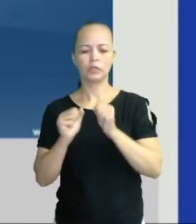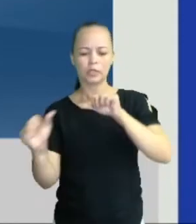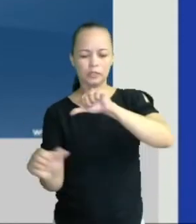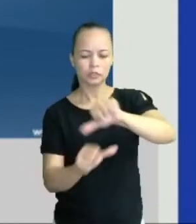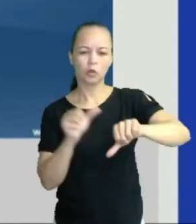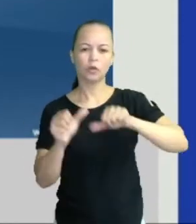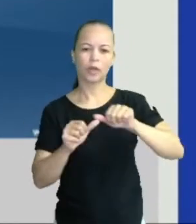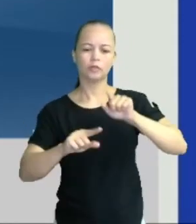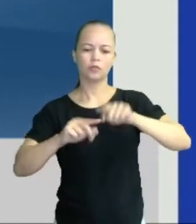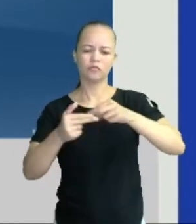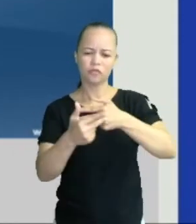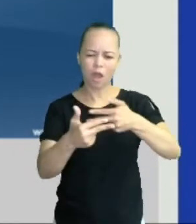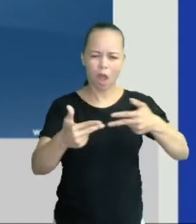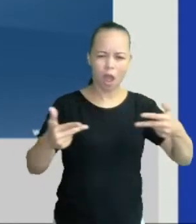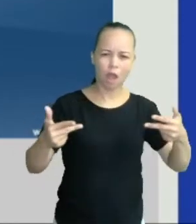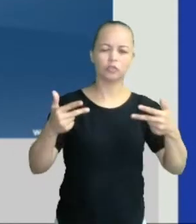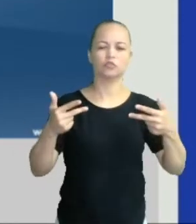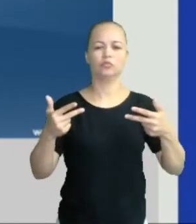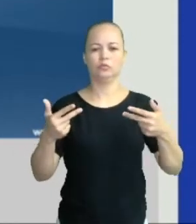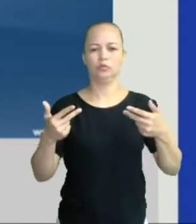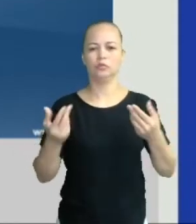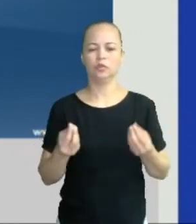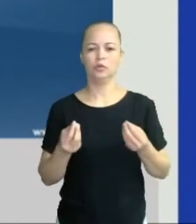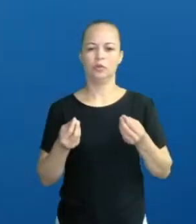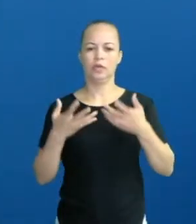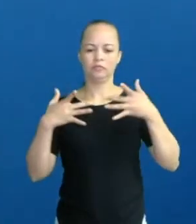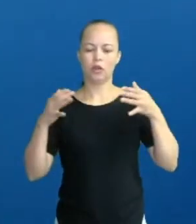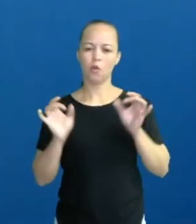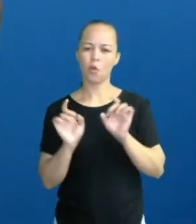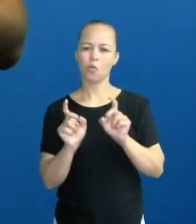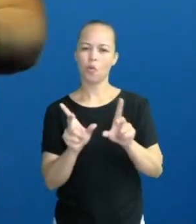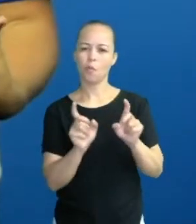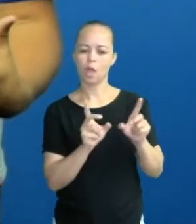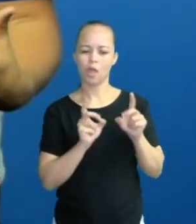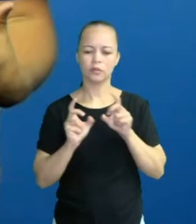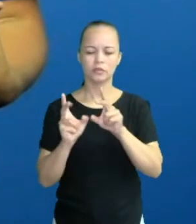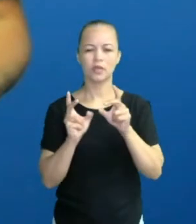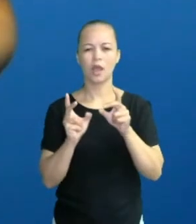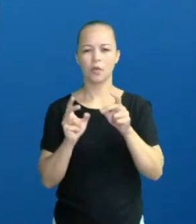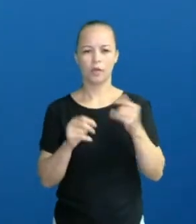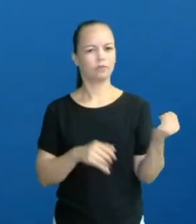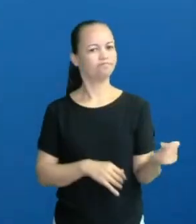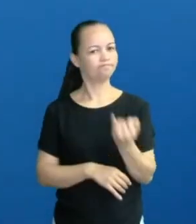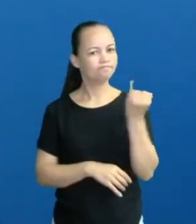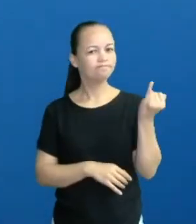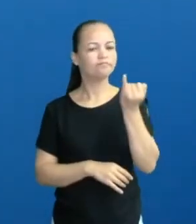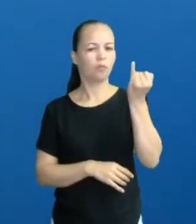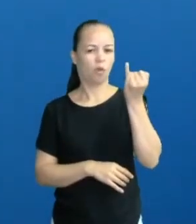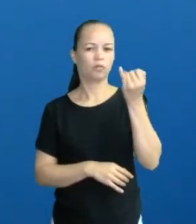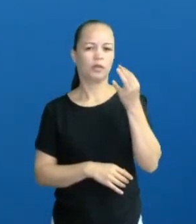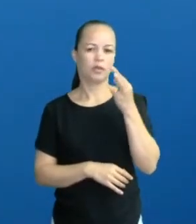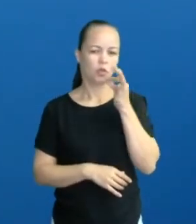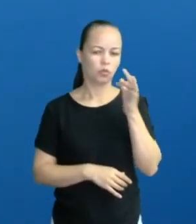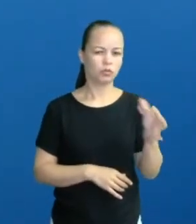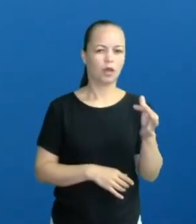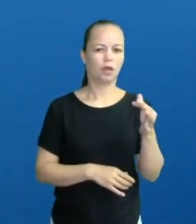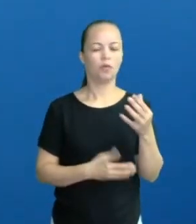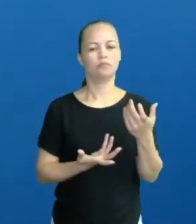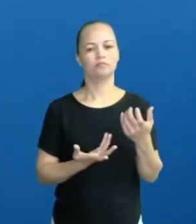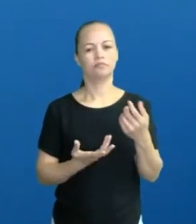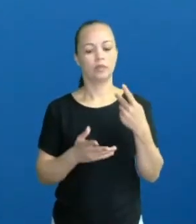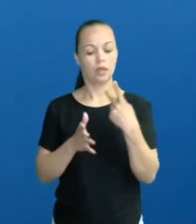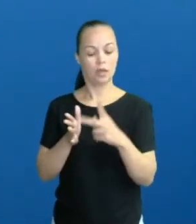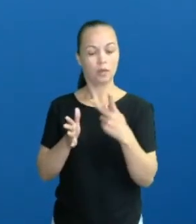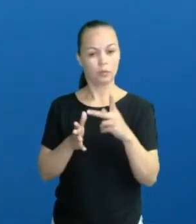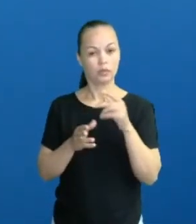diversos produtos. Tinha um grande valor comercial, gente. Ele tinha uma grande importância. E um desses grandes importância é porque ela poderia